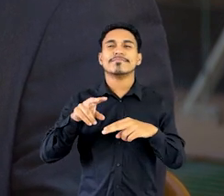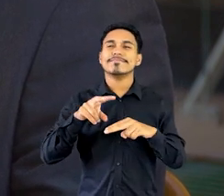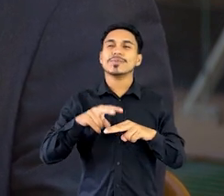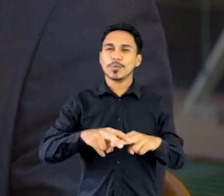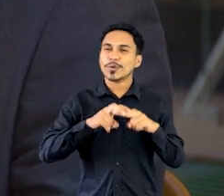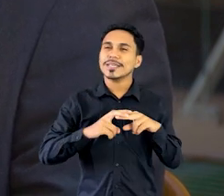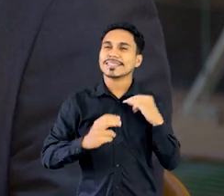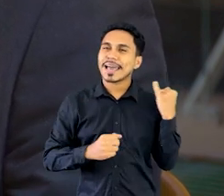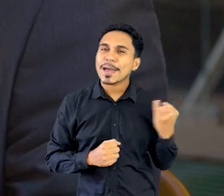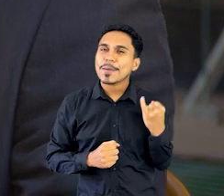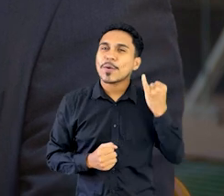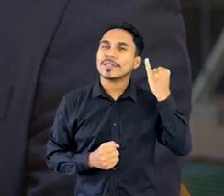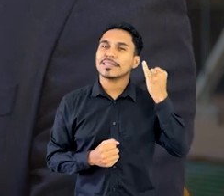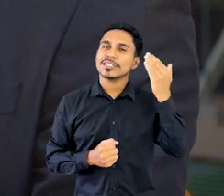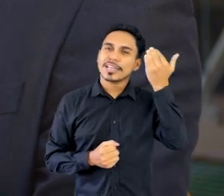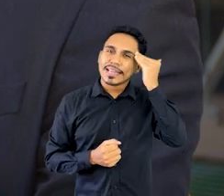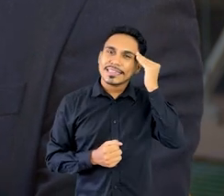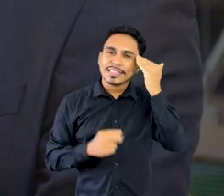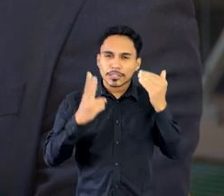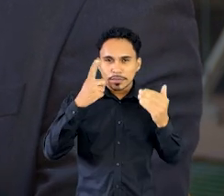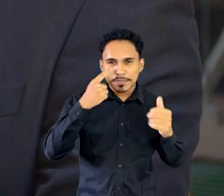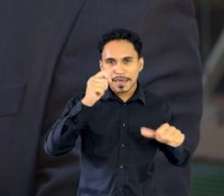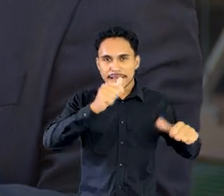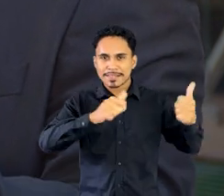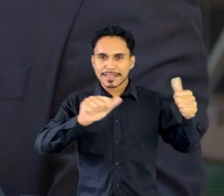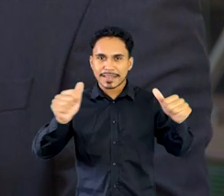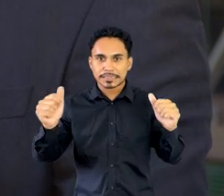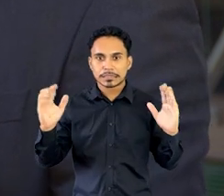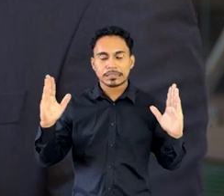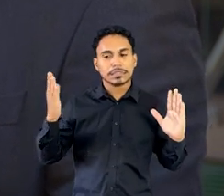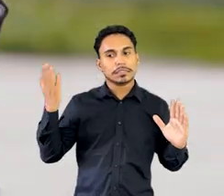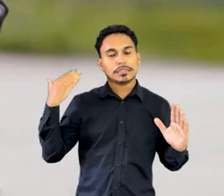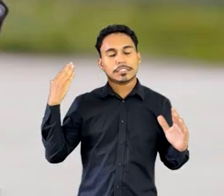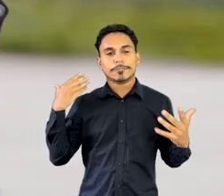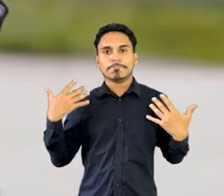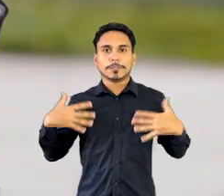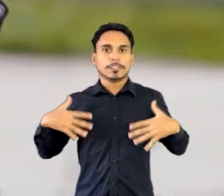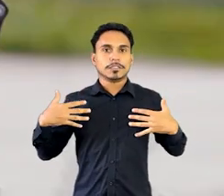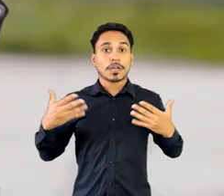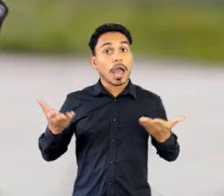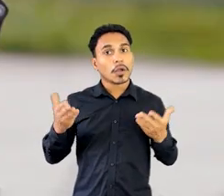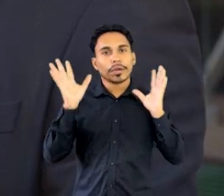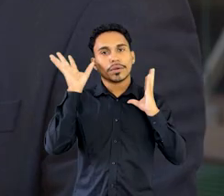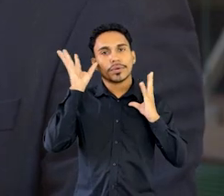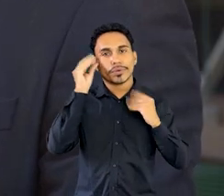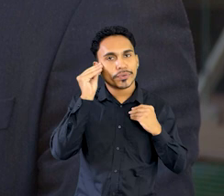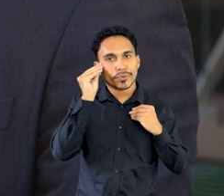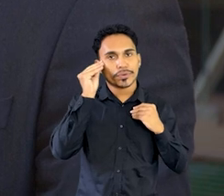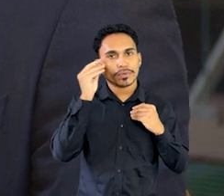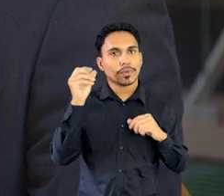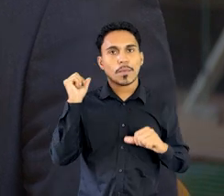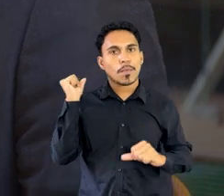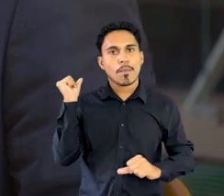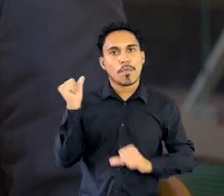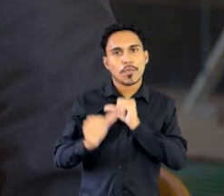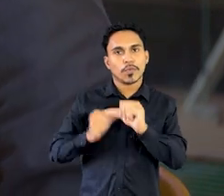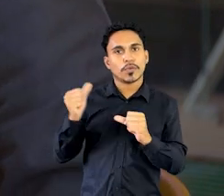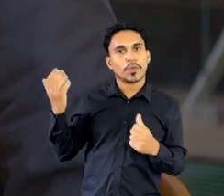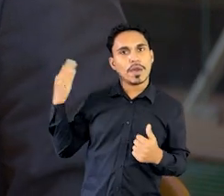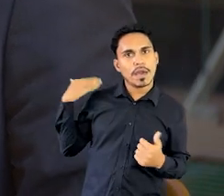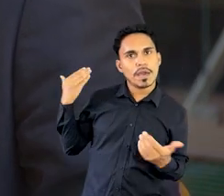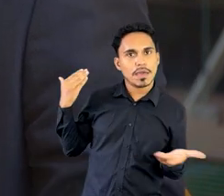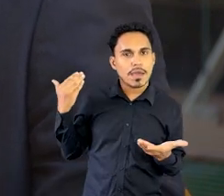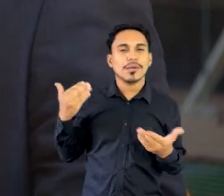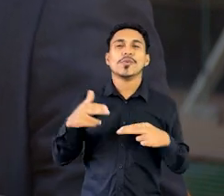a importância da métrica porque o primeiro a primeira sensação é uhum Relaxei não pera aí é alívio não é o que eu